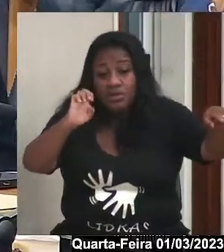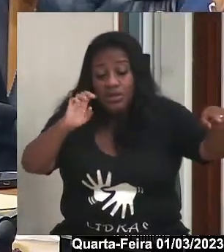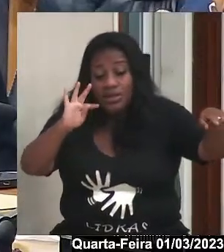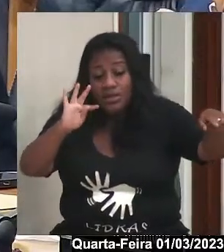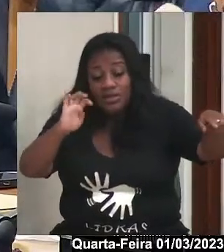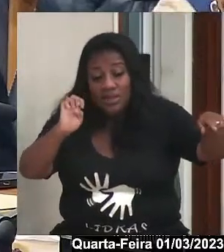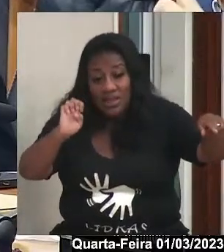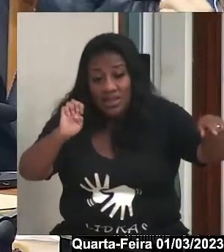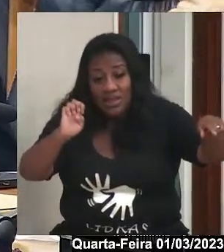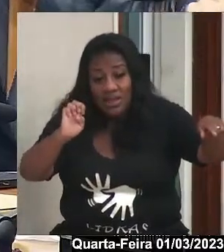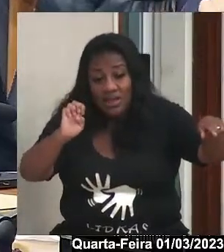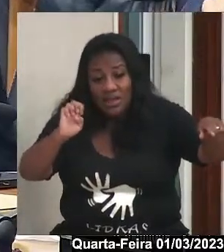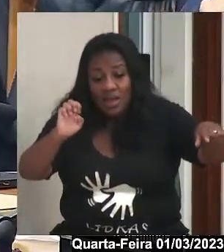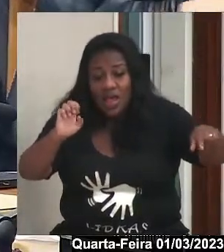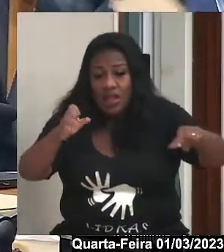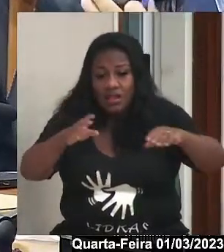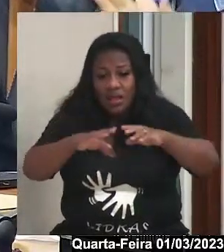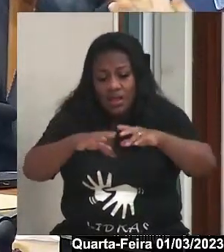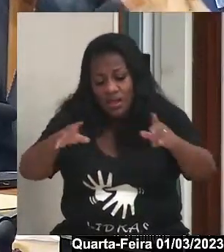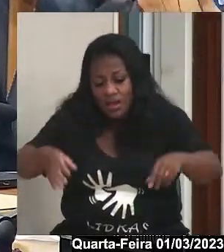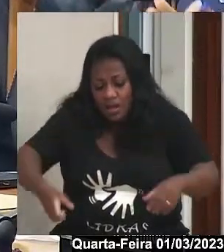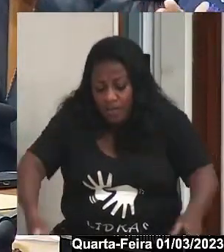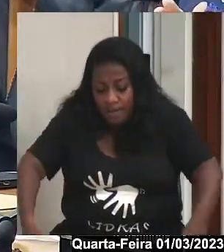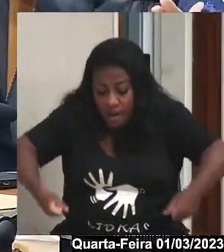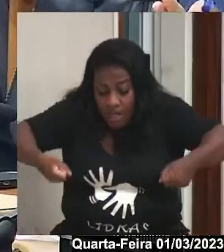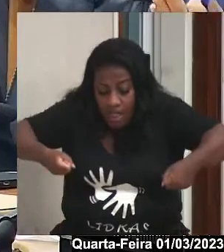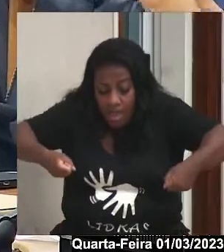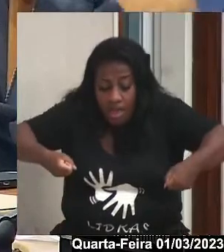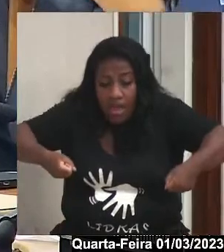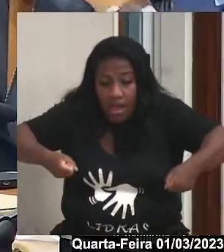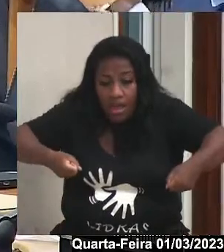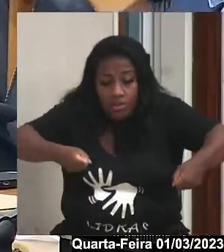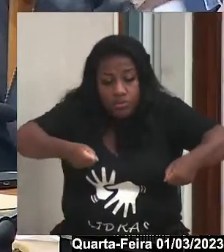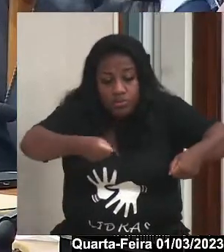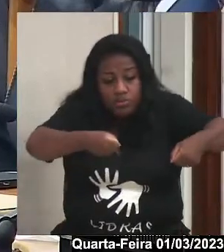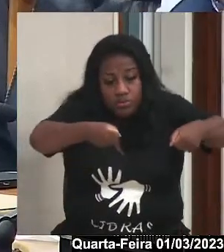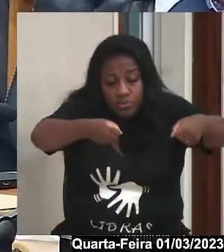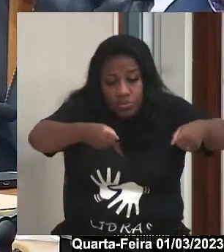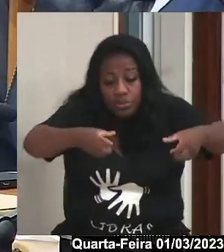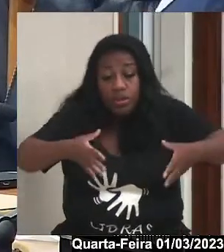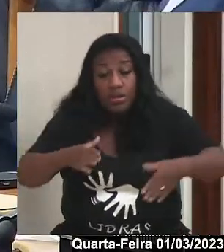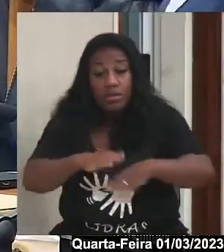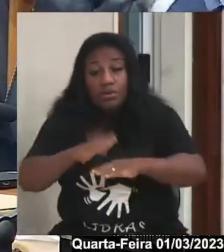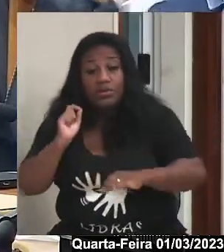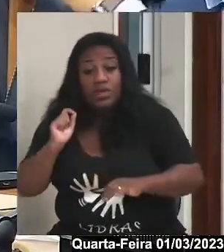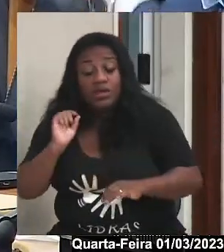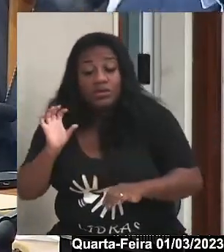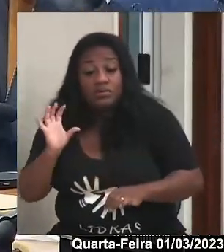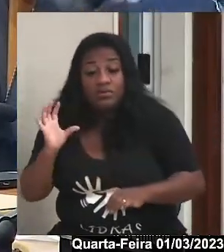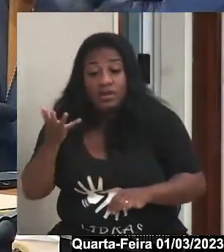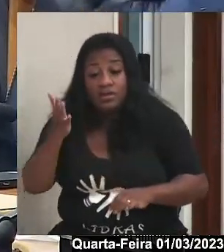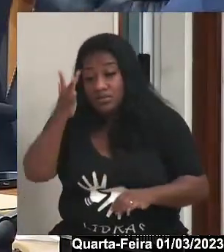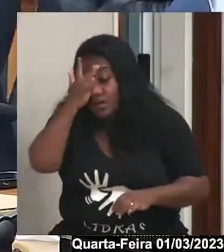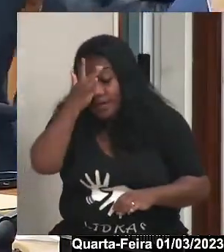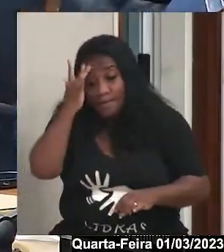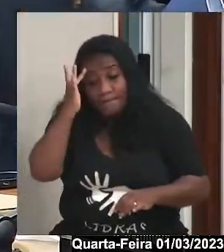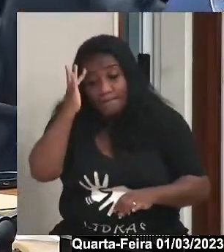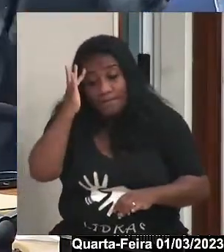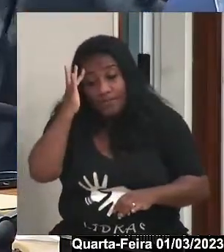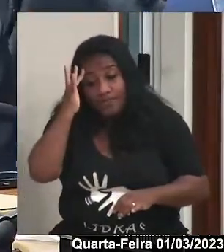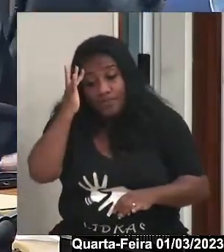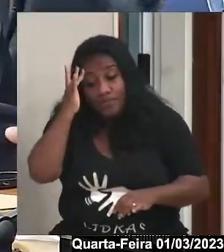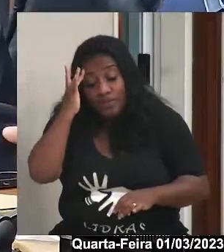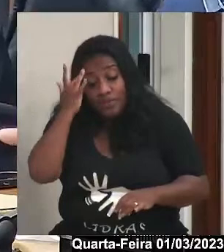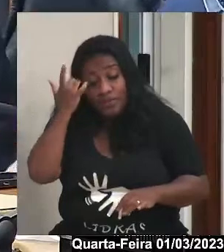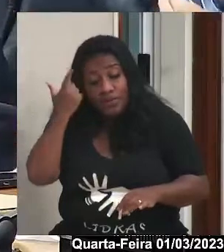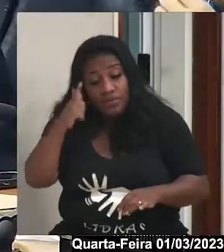quer levar sua malinha lá para o norte, nordeste, da onde eu vim, né? E aí o que acontece? A pessoa